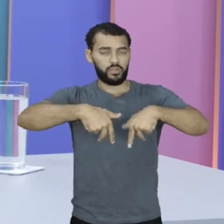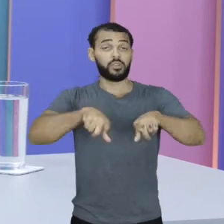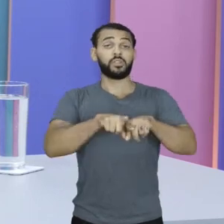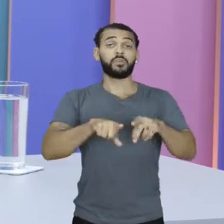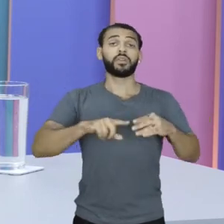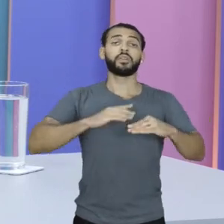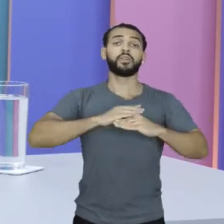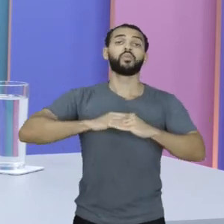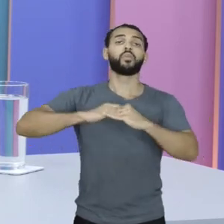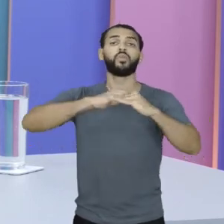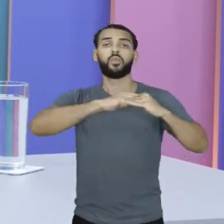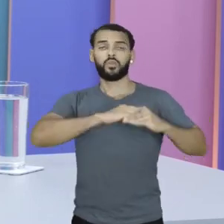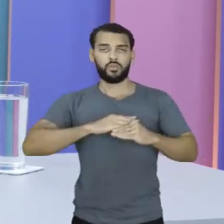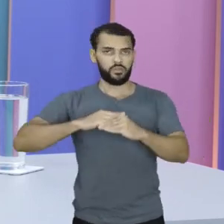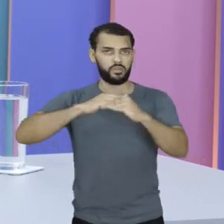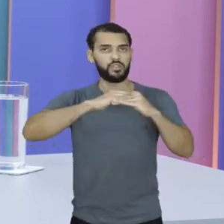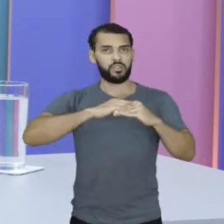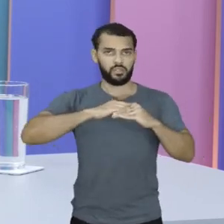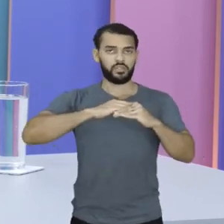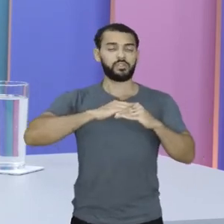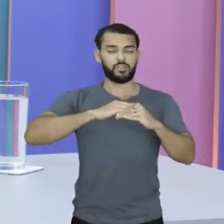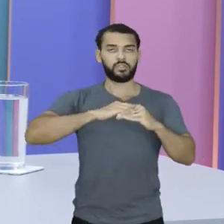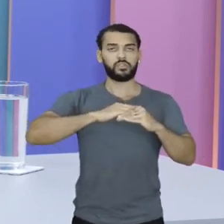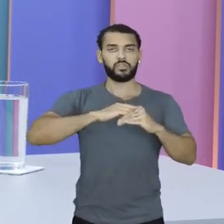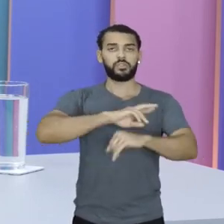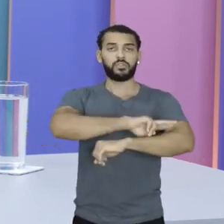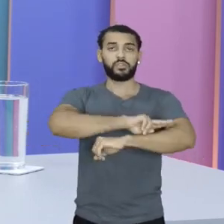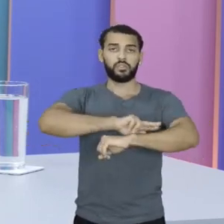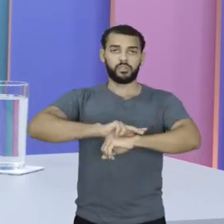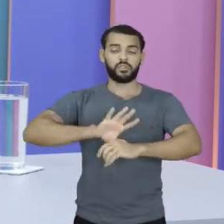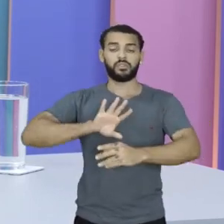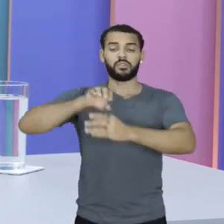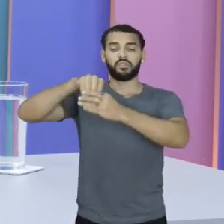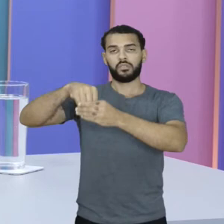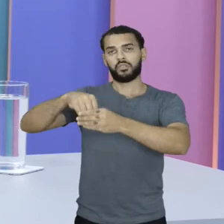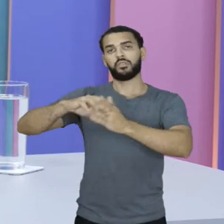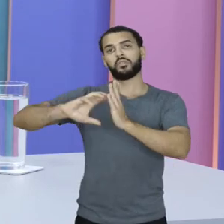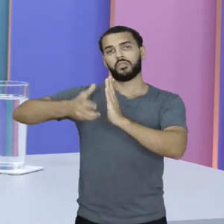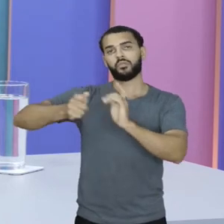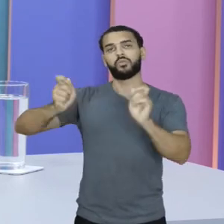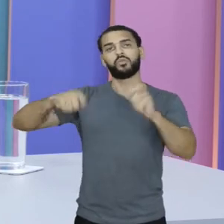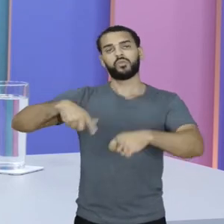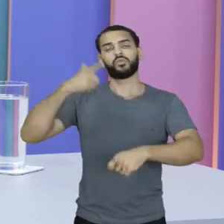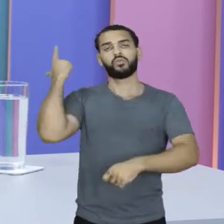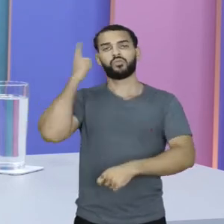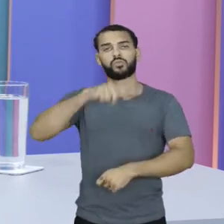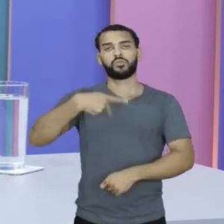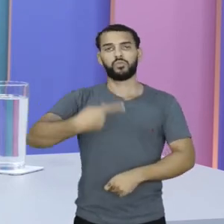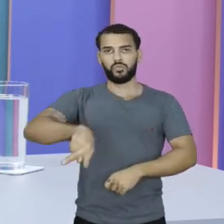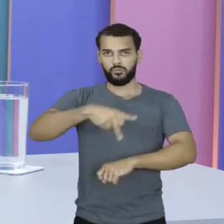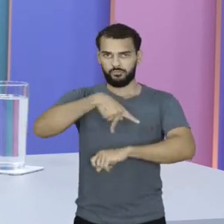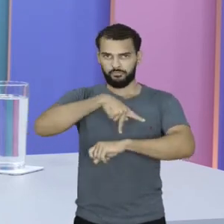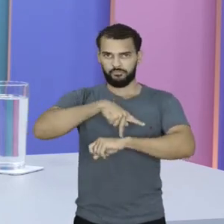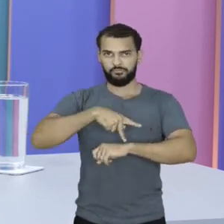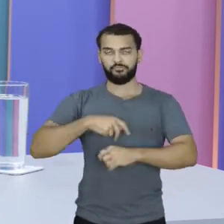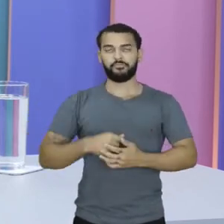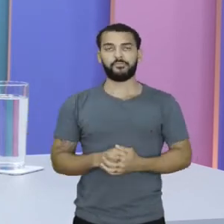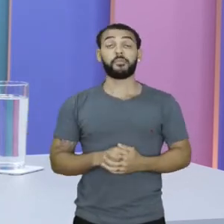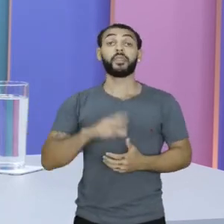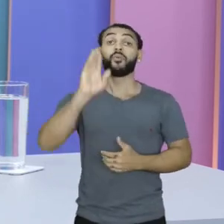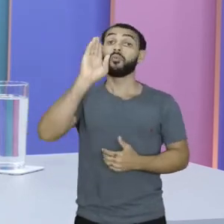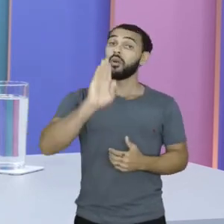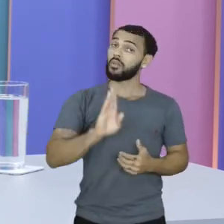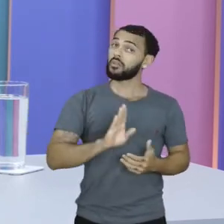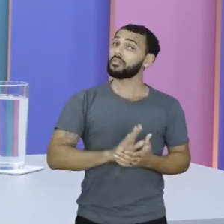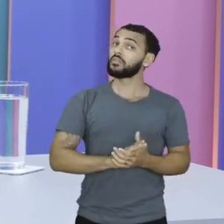partido, para que isso seja, de fato, uma realidade no nosso país. O Brasil, né, ainda